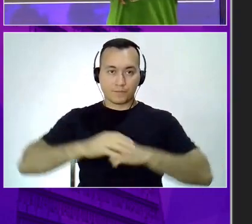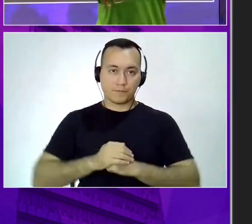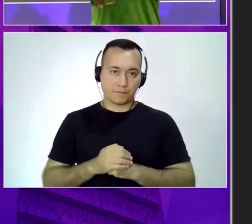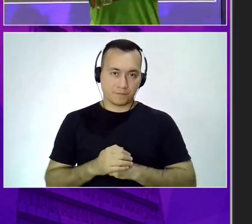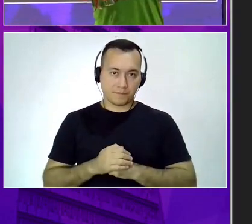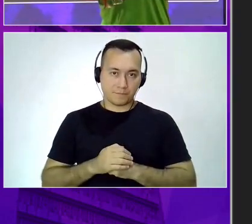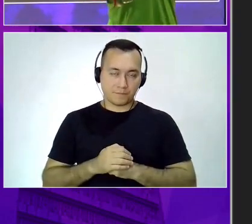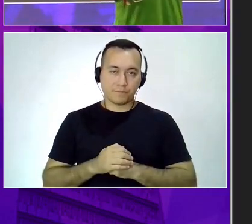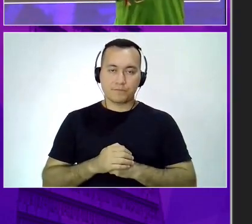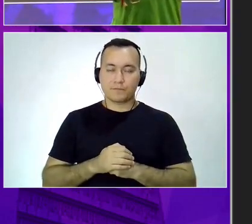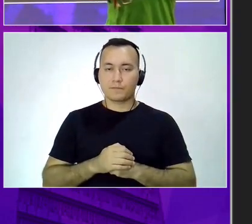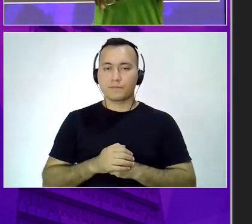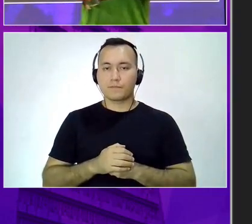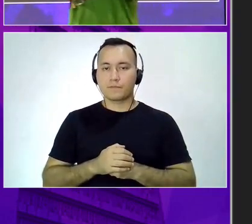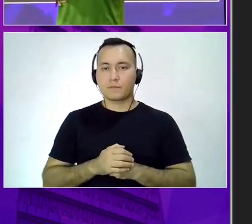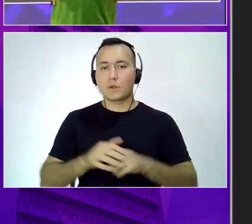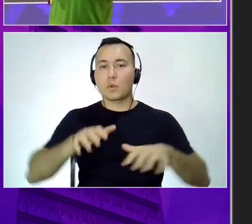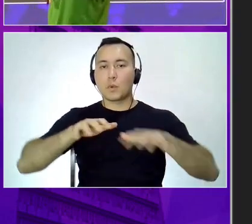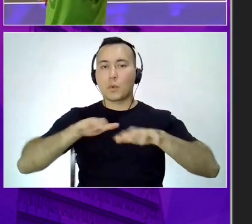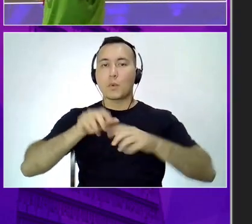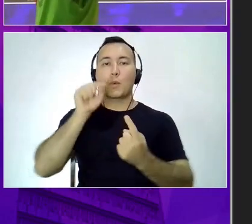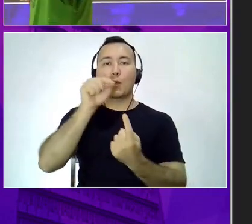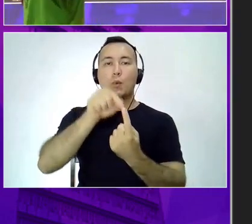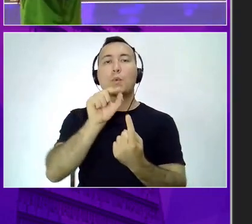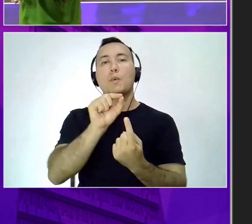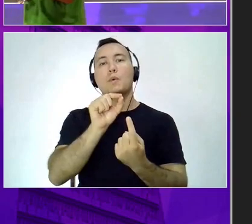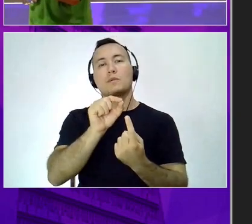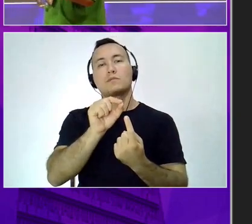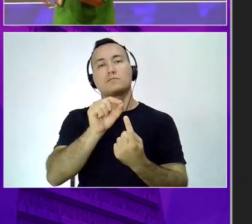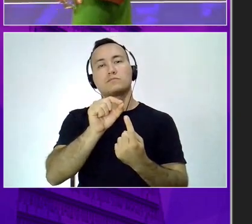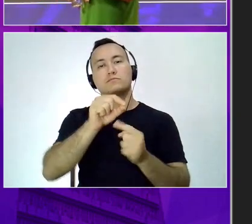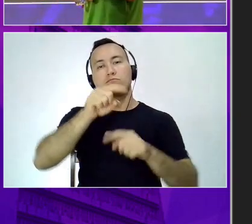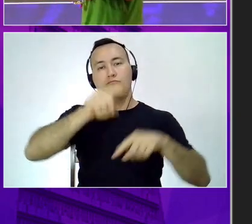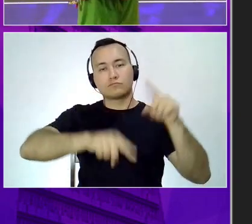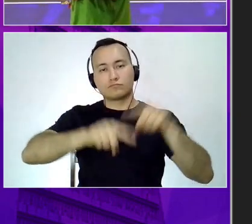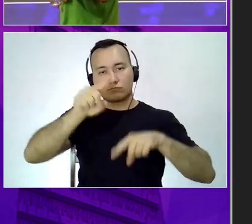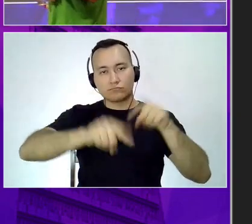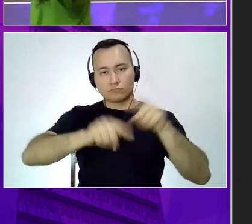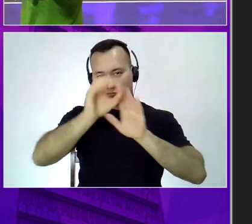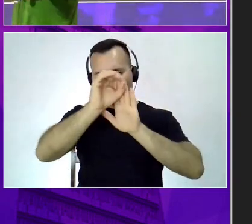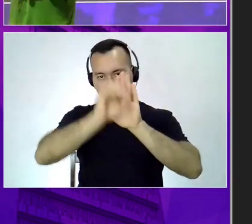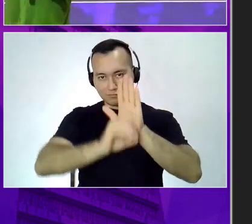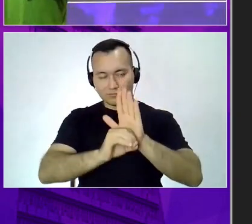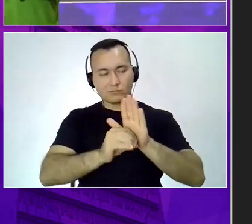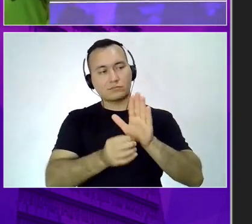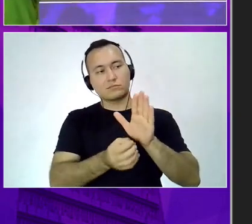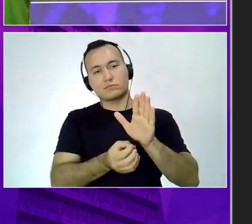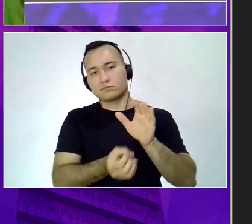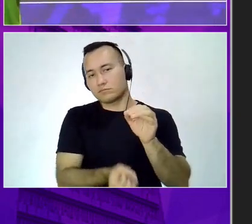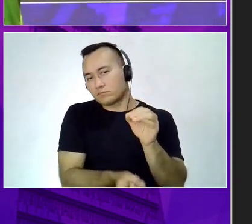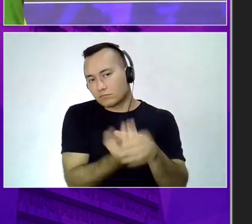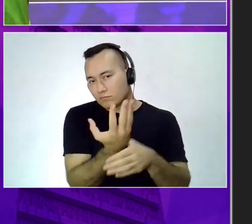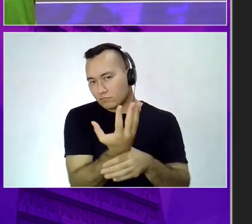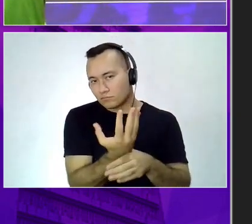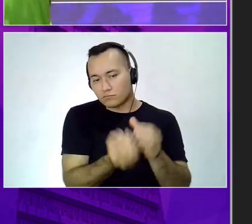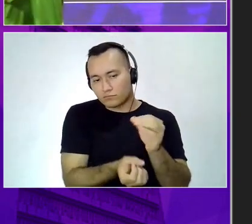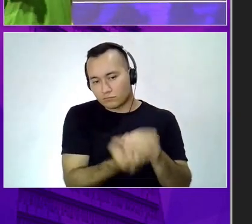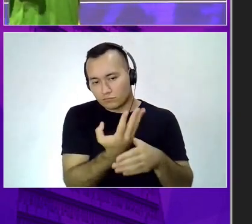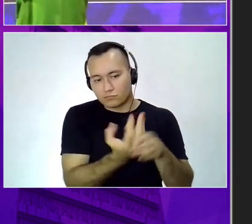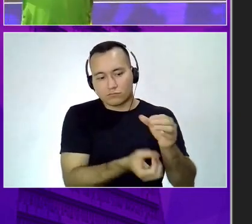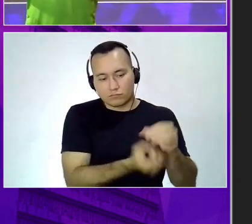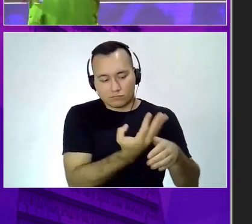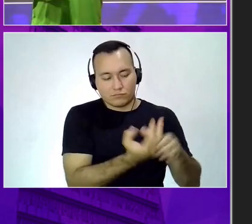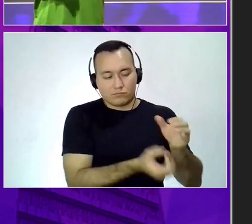Lean, de forma ágil, certo? E aí a gente entra, Lean Startup, a gente começa a mexer no processo de